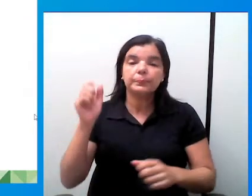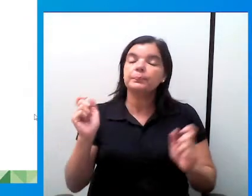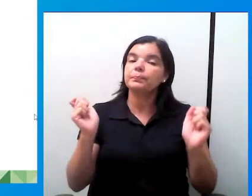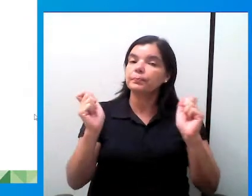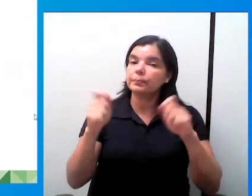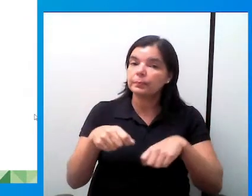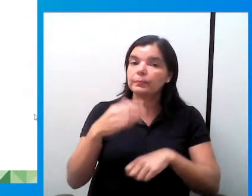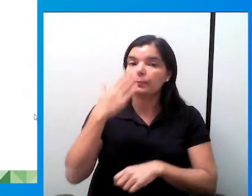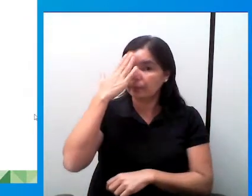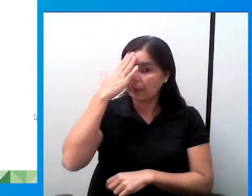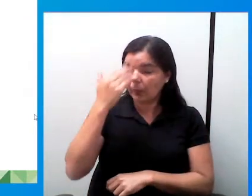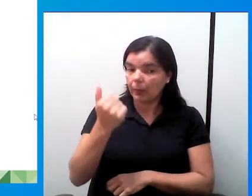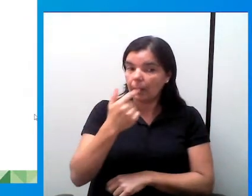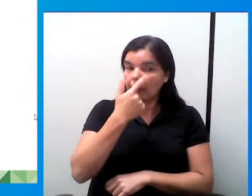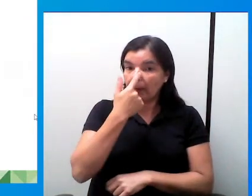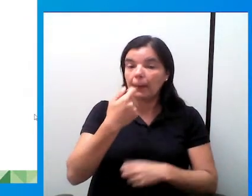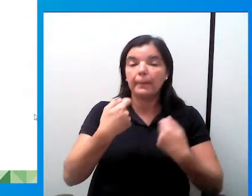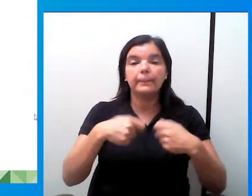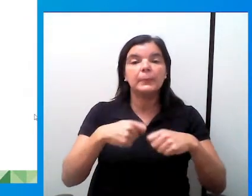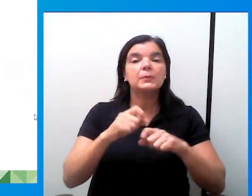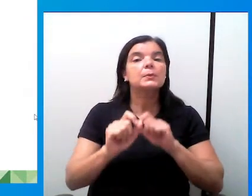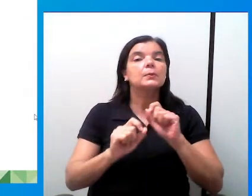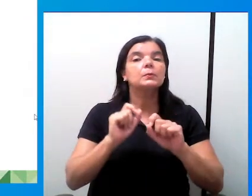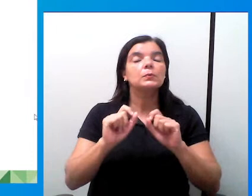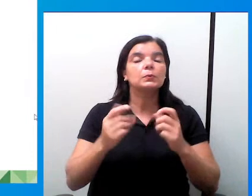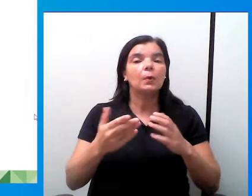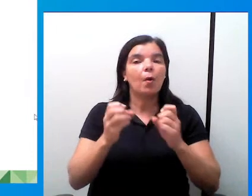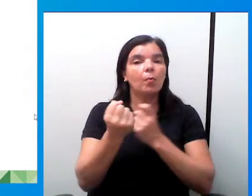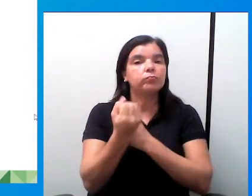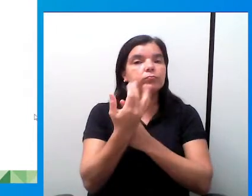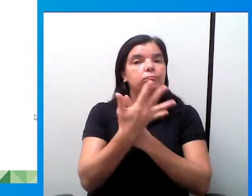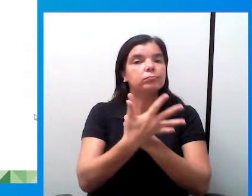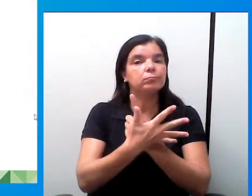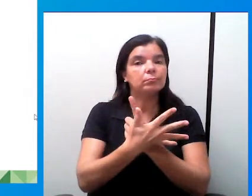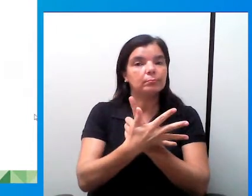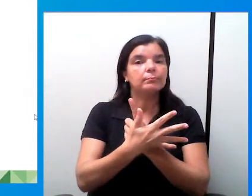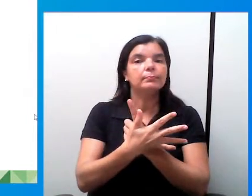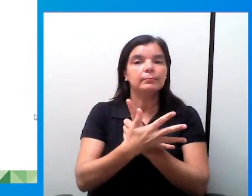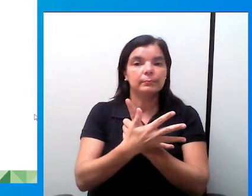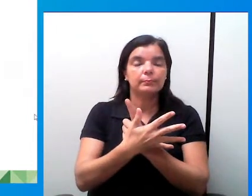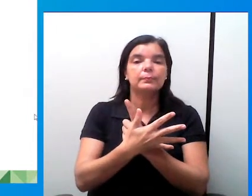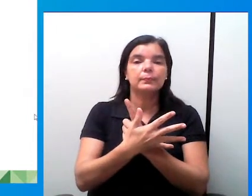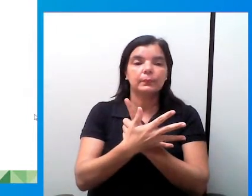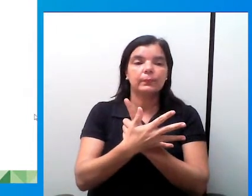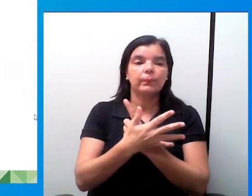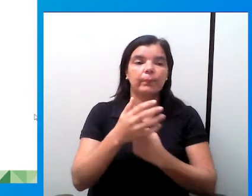convencidos de que eles precisarão vivenciar a extensão agora, ao